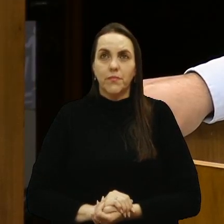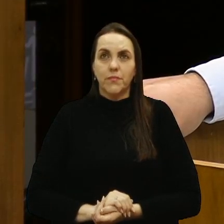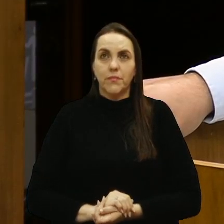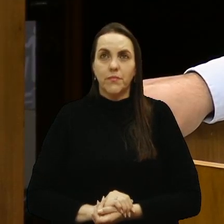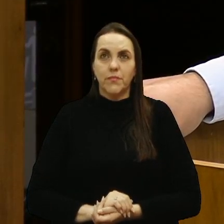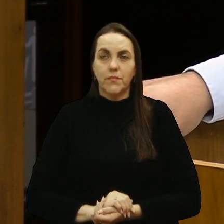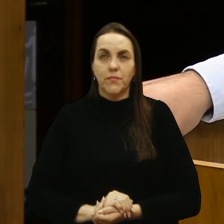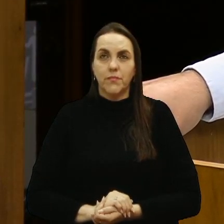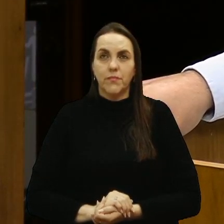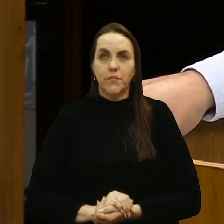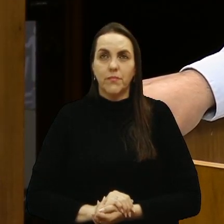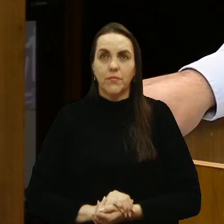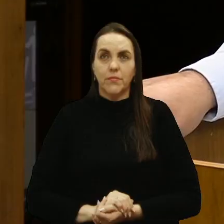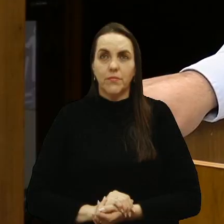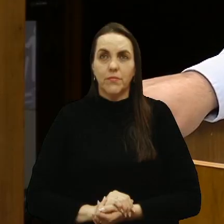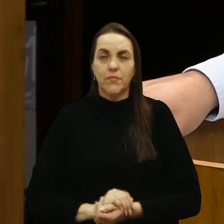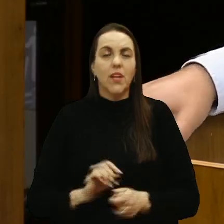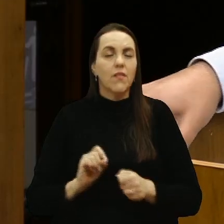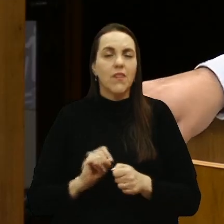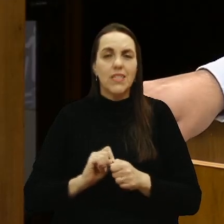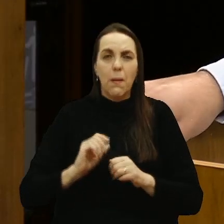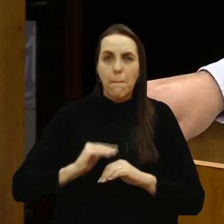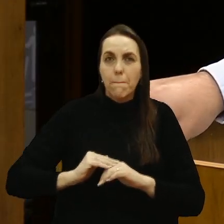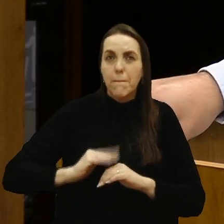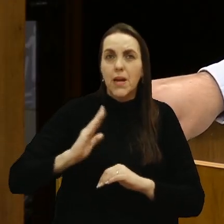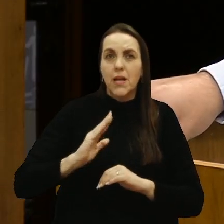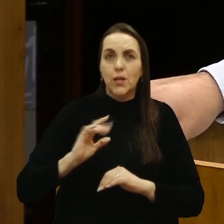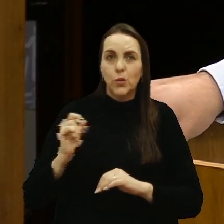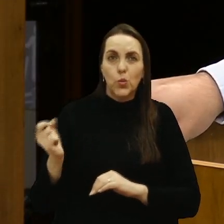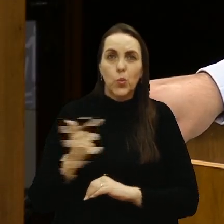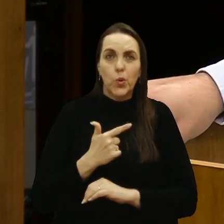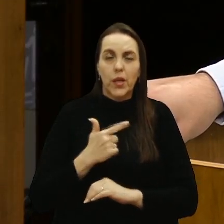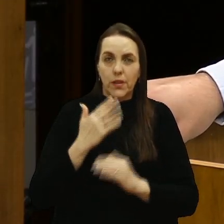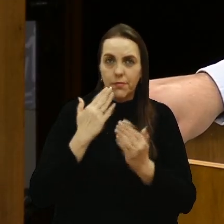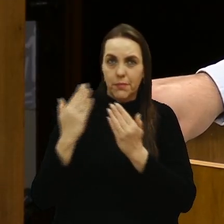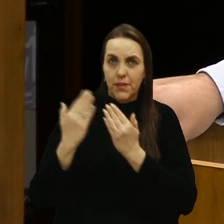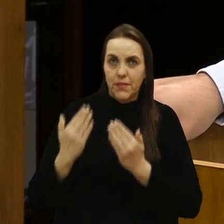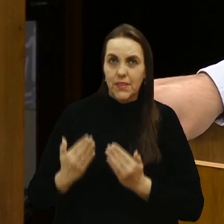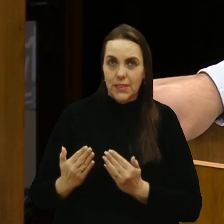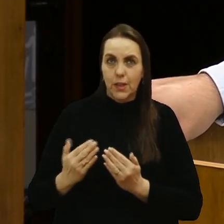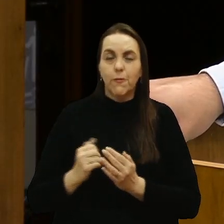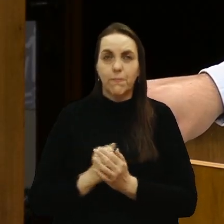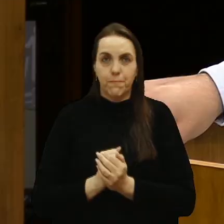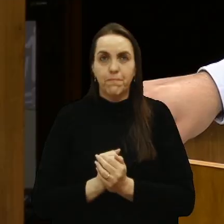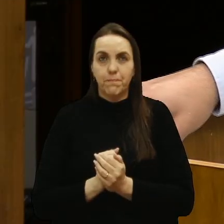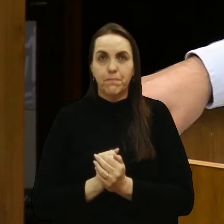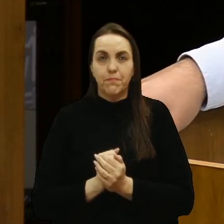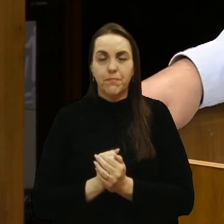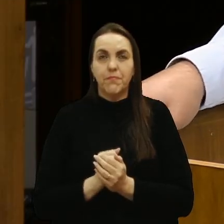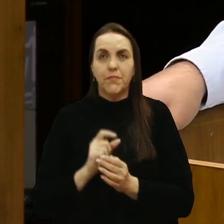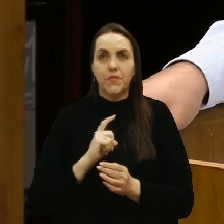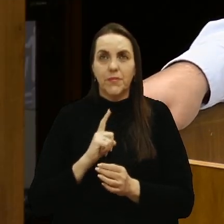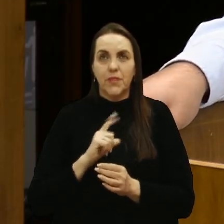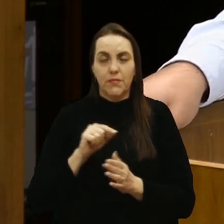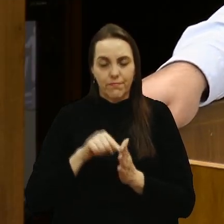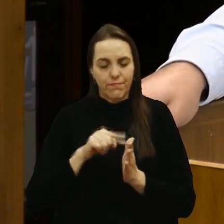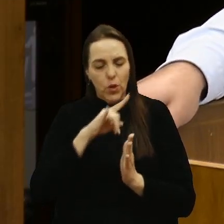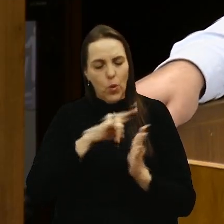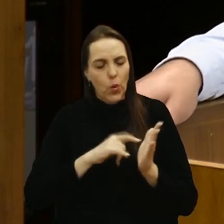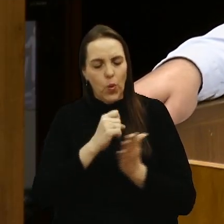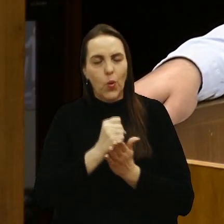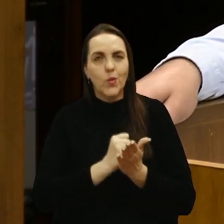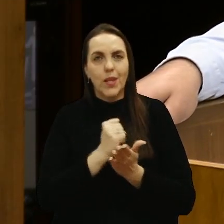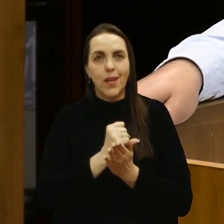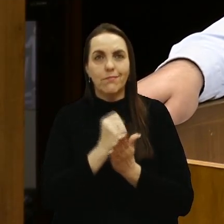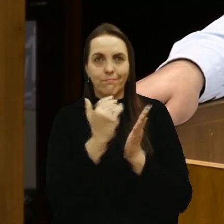É fazer muito mais do que está previsto na letra fria do contrato. É acreditar